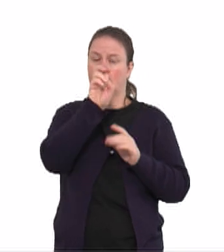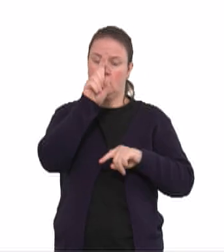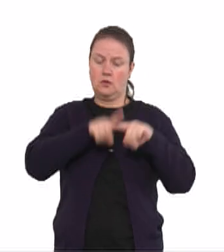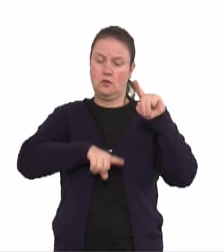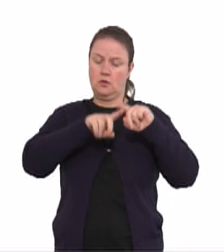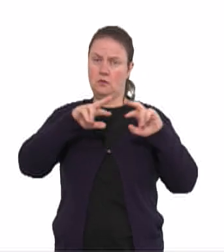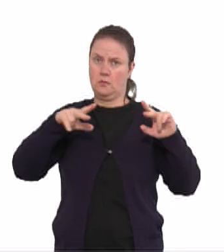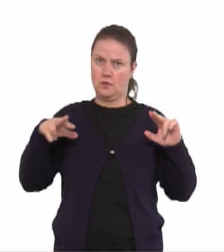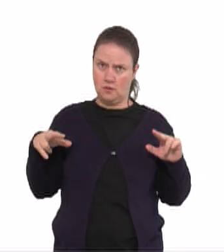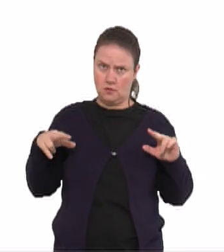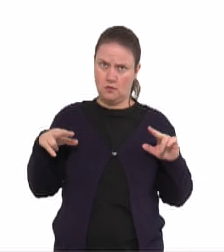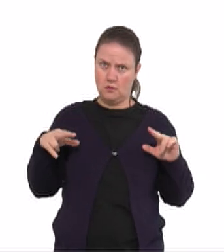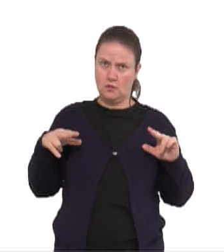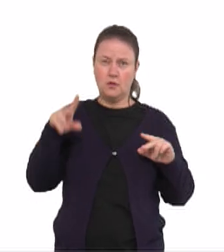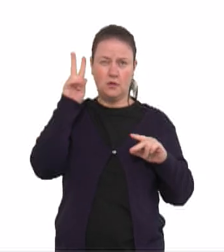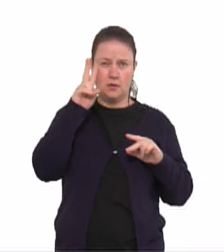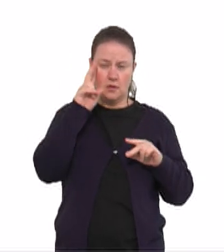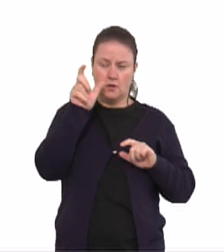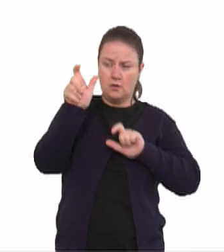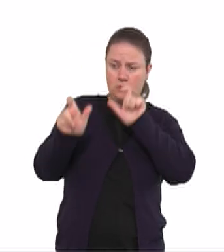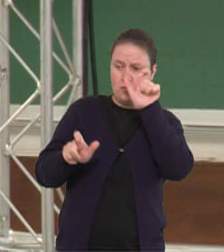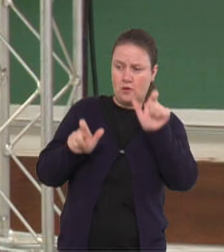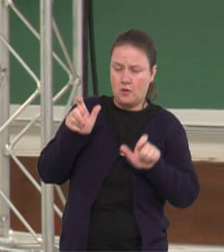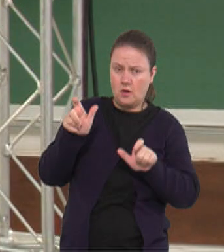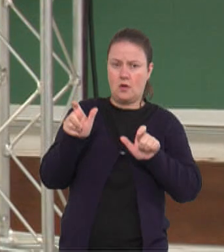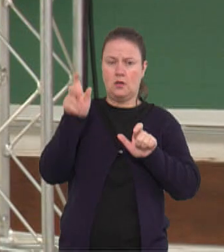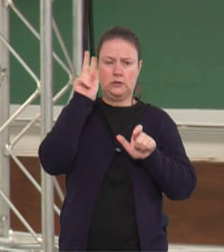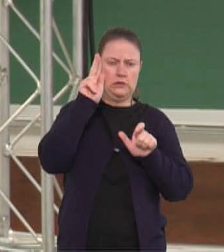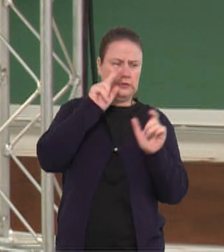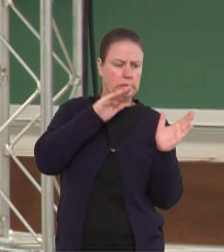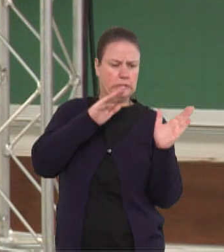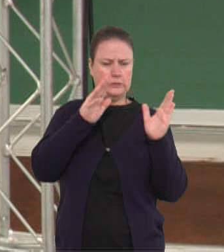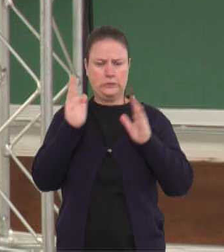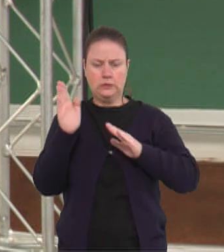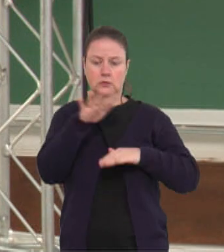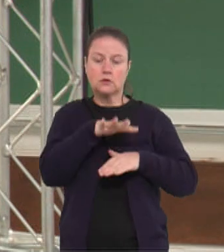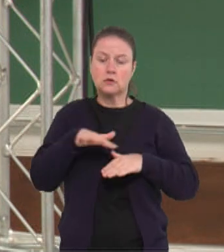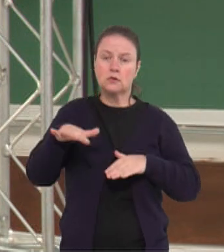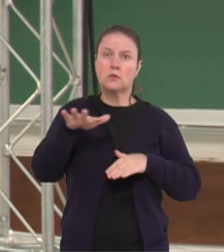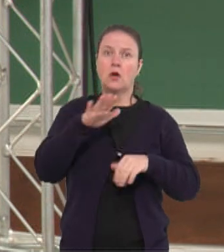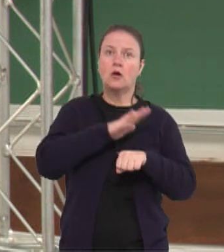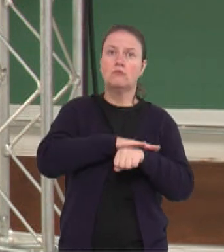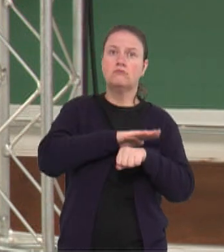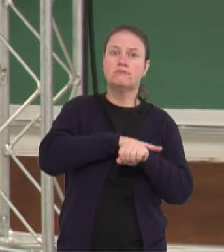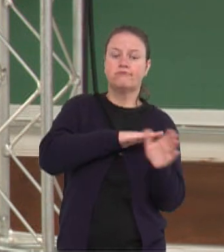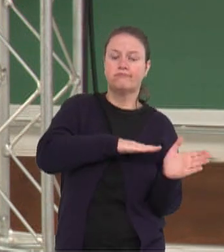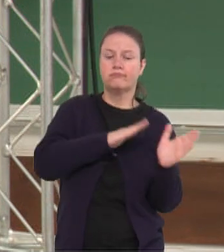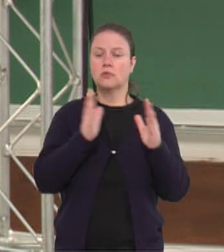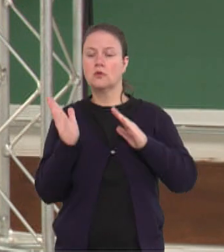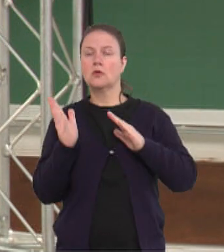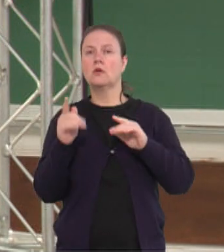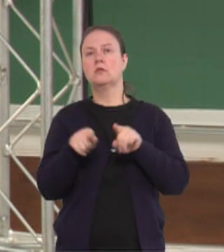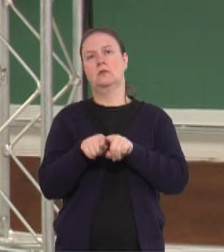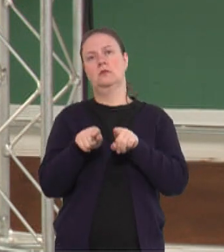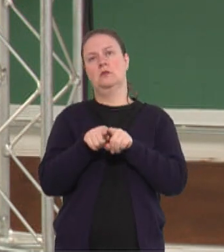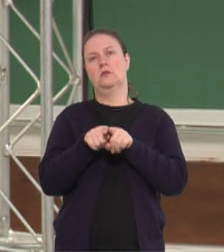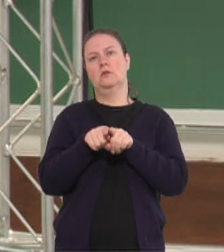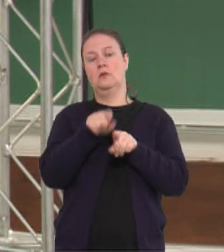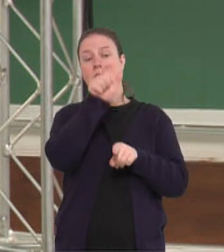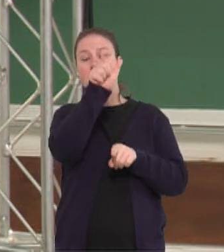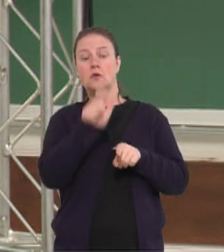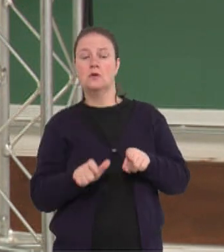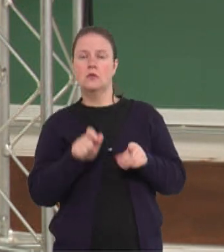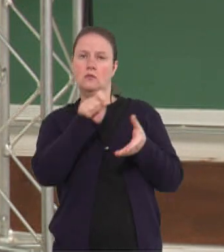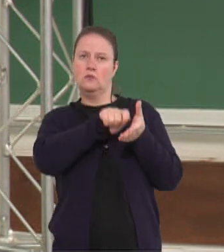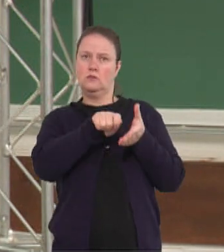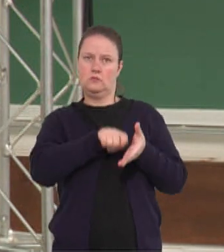lembram? Personagem, enredo, espaço, tempo e o que mais? E o narrador. Ampliar